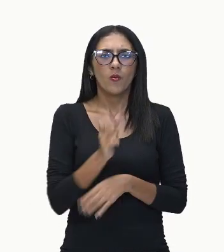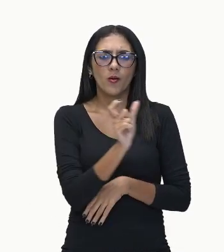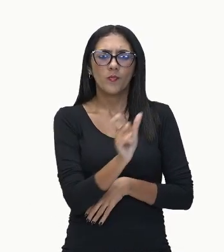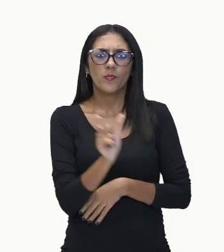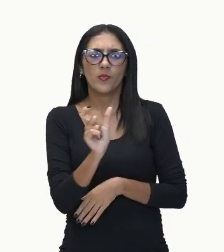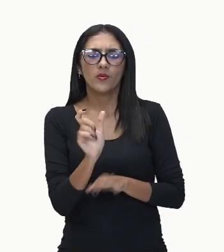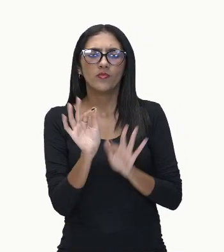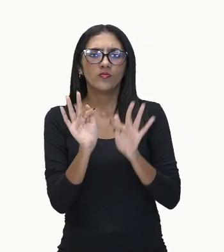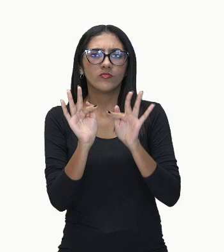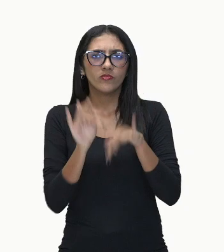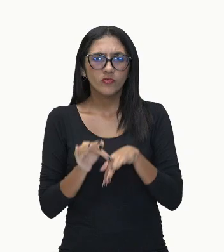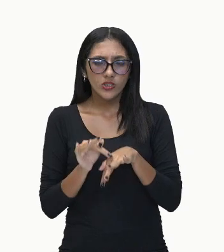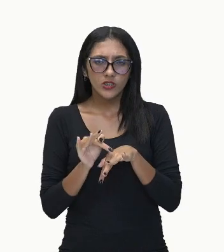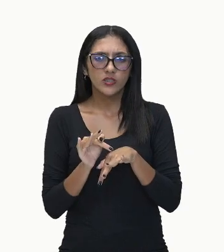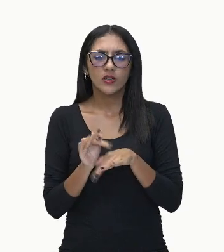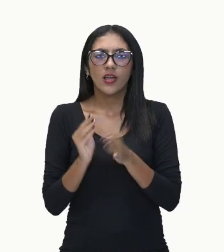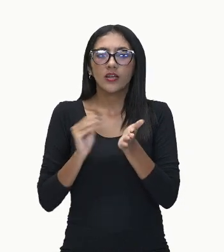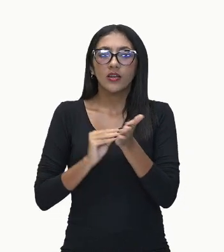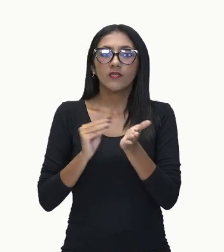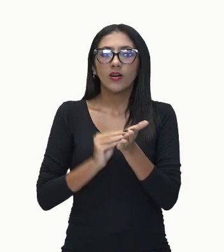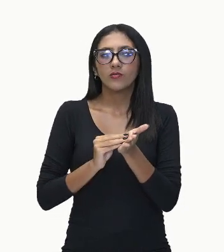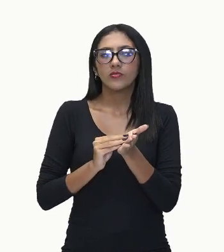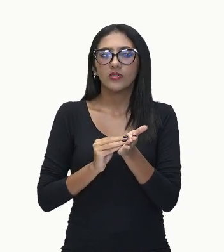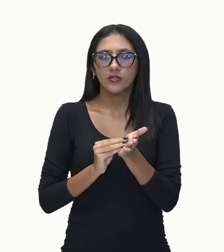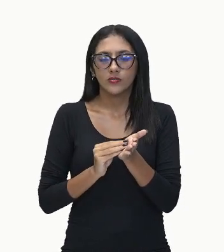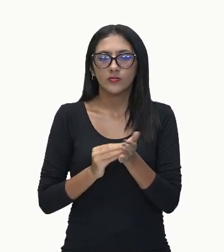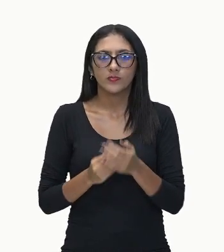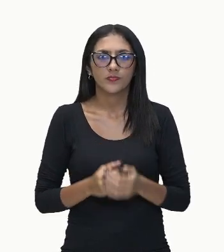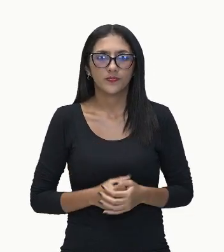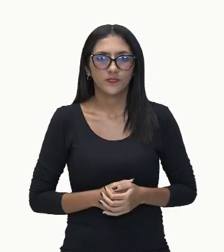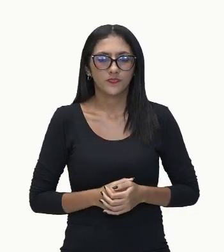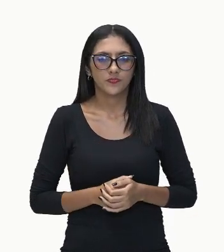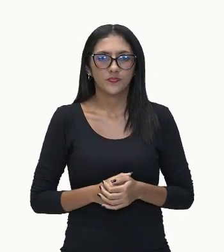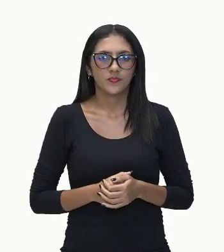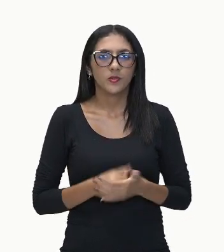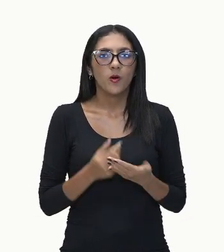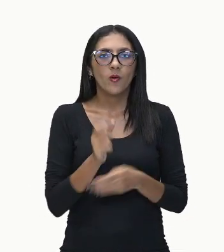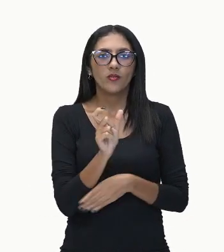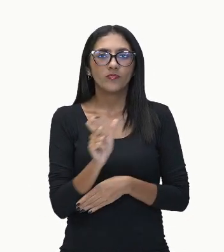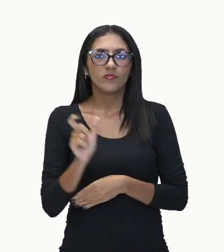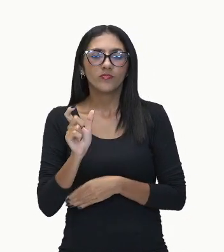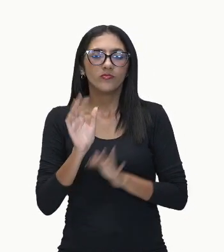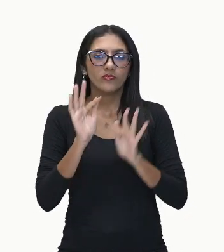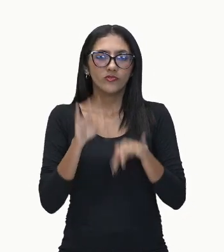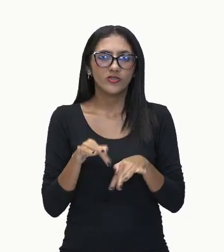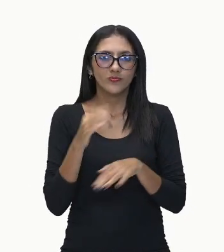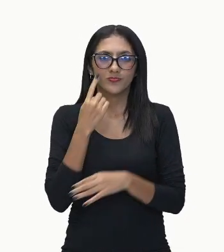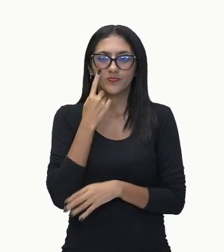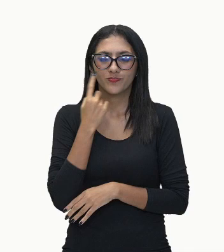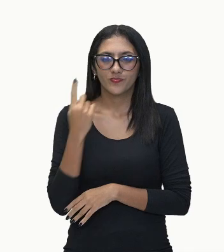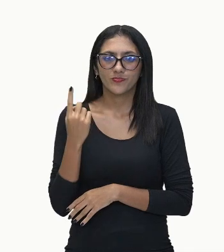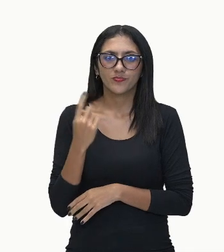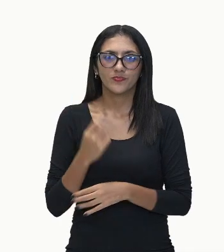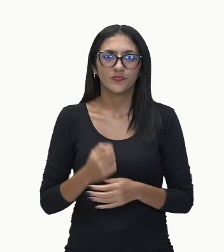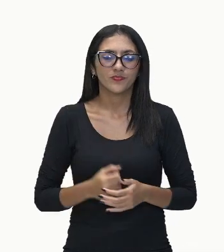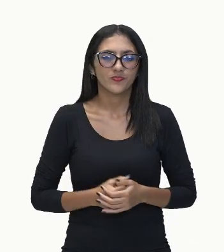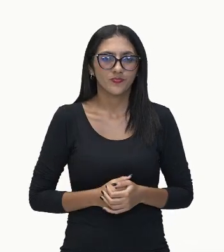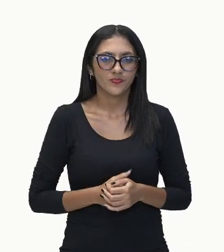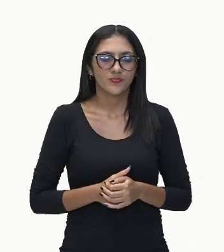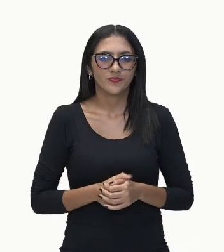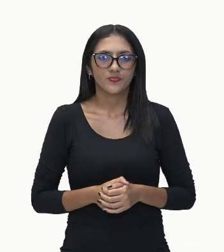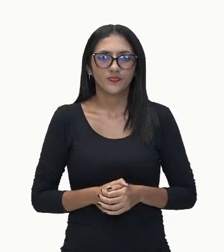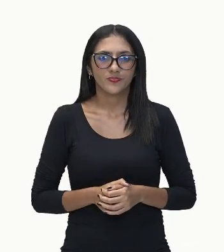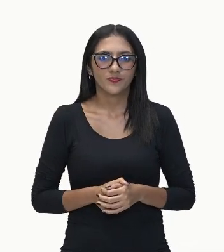está ausente no quadrado perfeito Qual é o termo constante tá aqui ele Ó o Opa precisou pegar outra cor do pincel